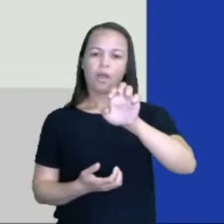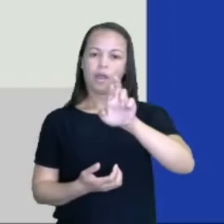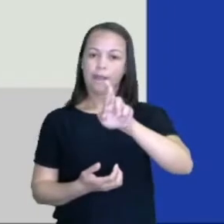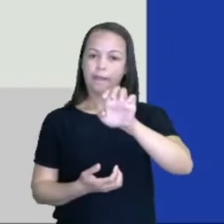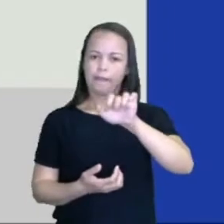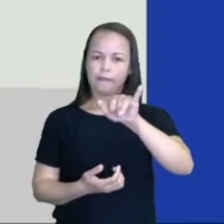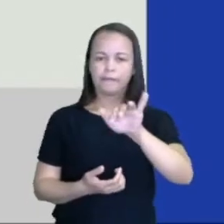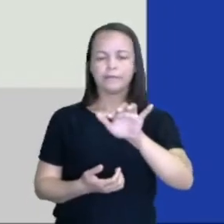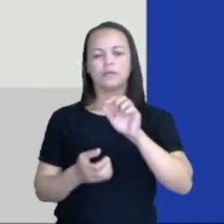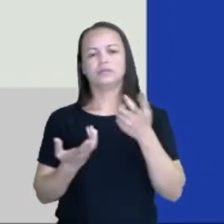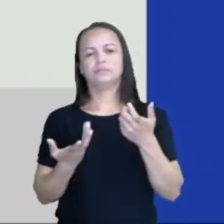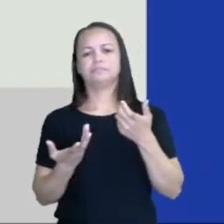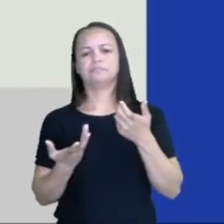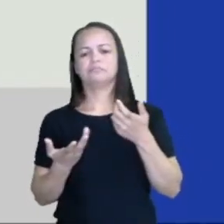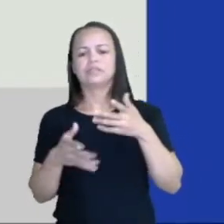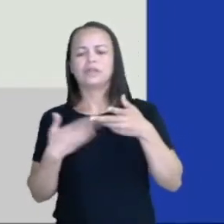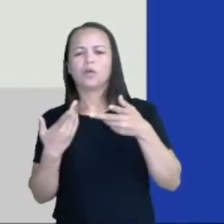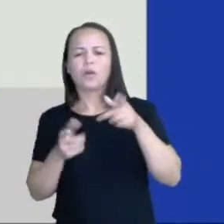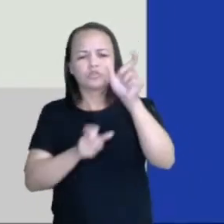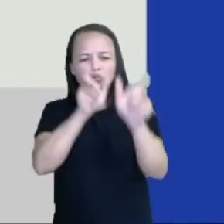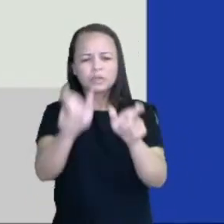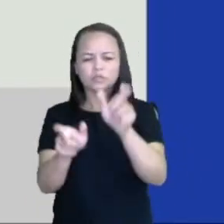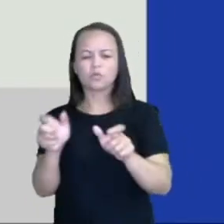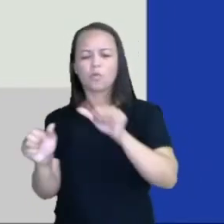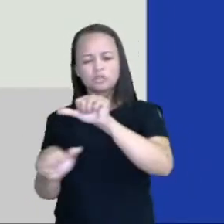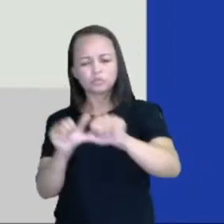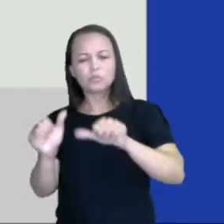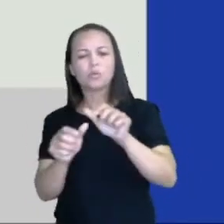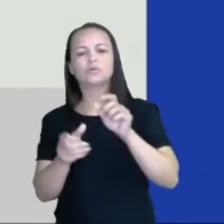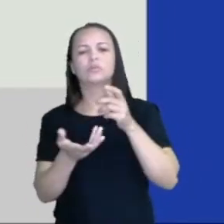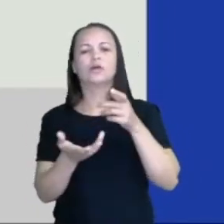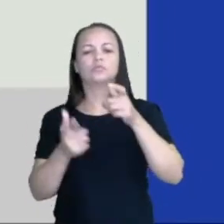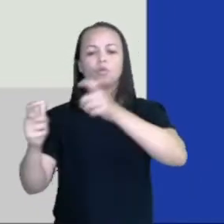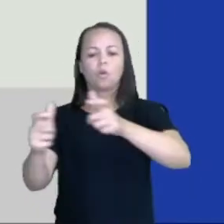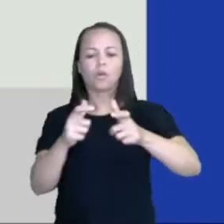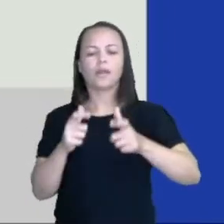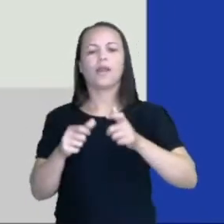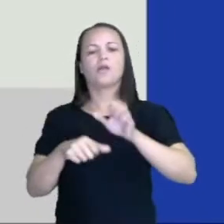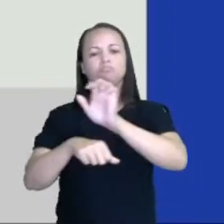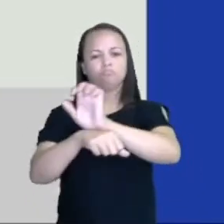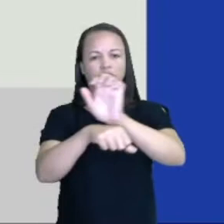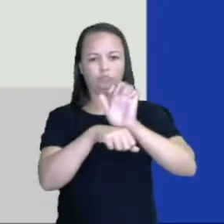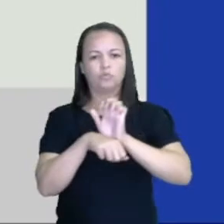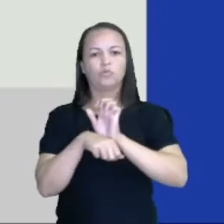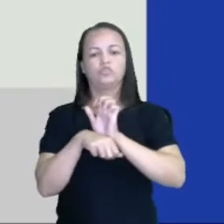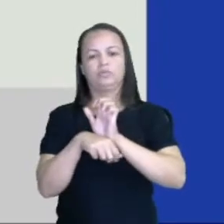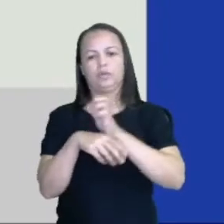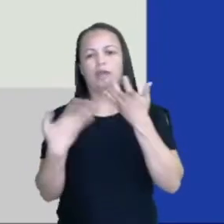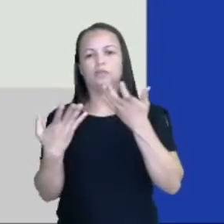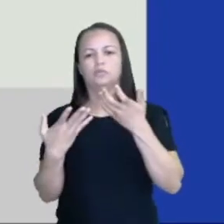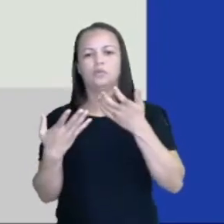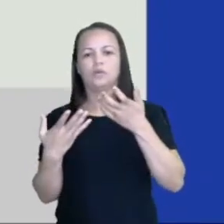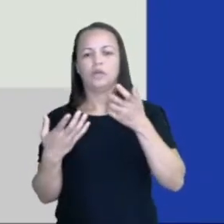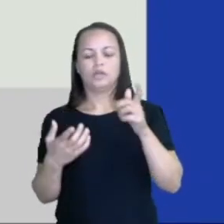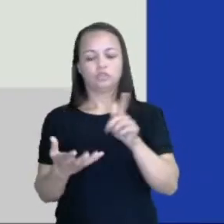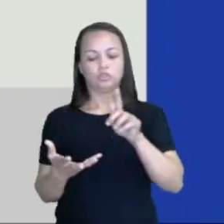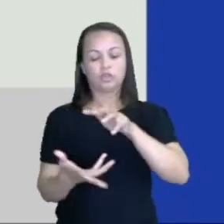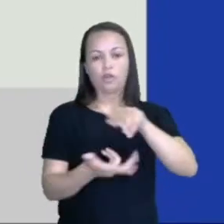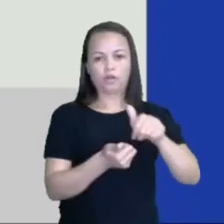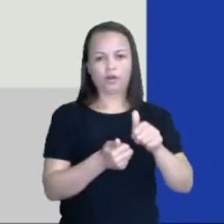determinada pessoa. E por que há essa modificação? Por conta da localização geográfica. Então, quando há